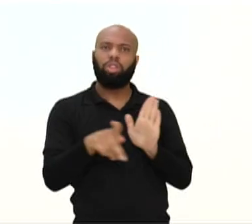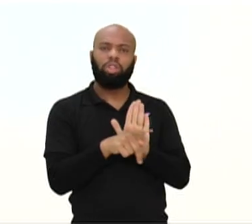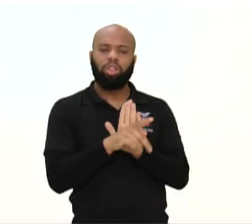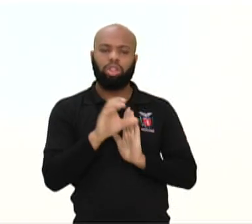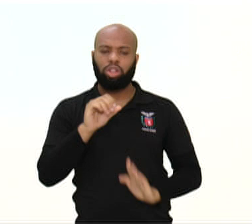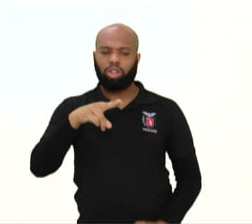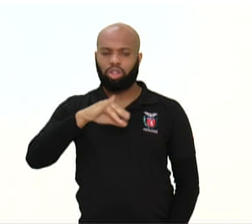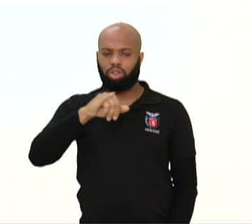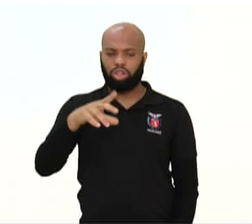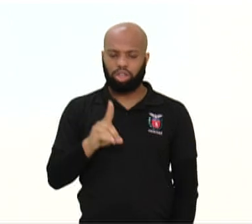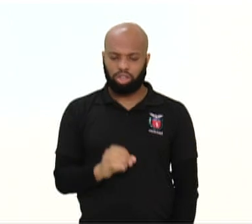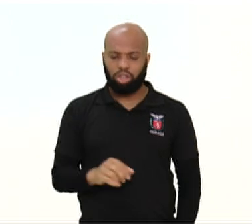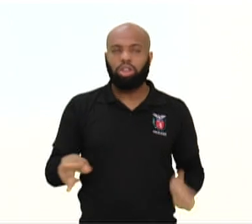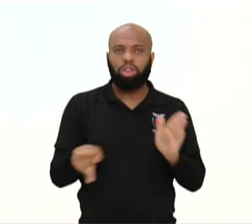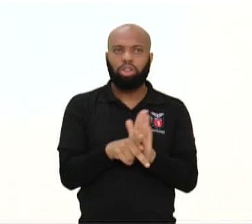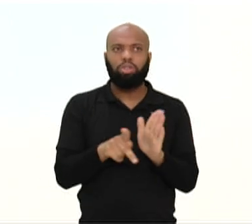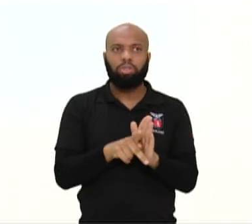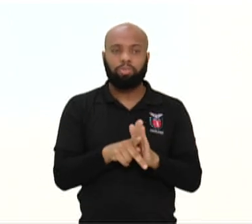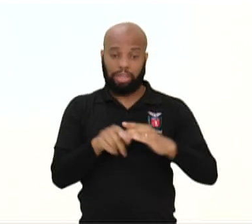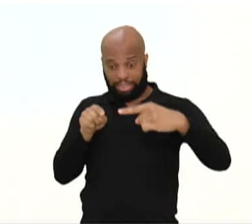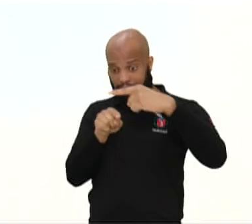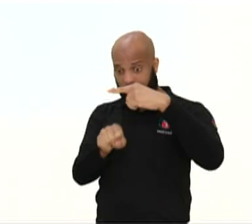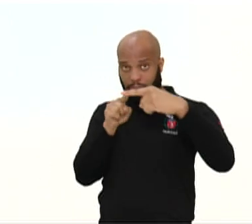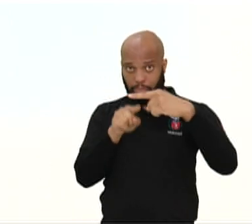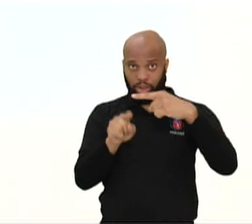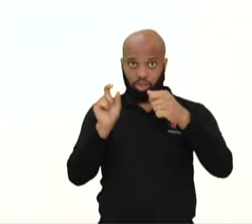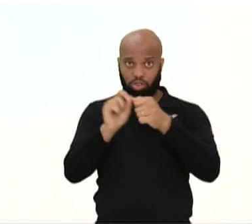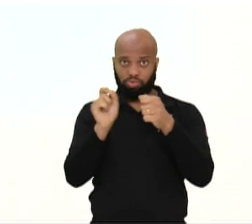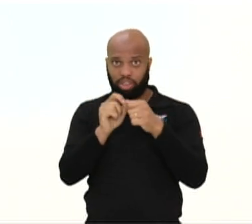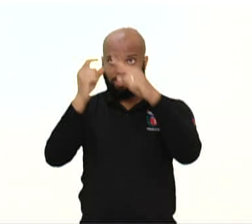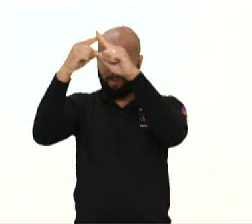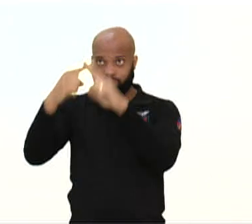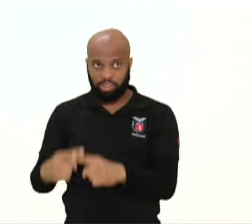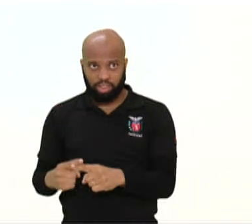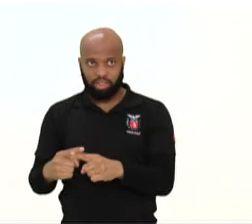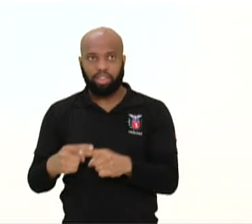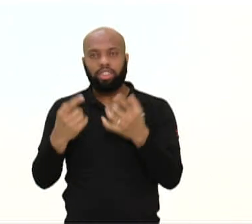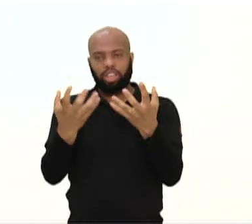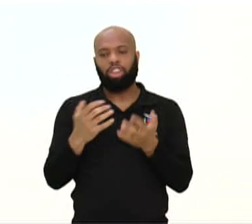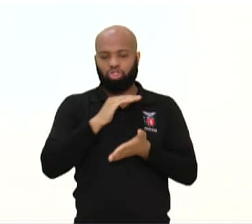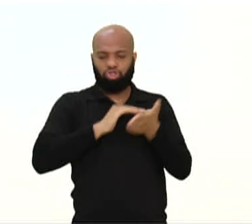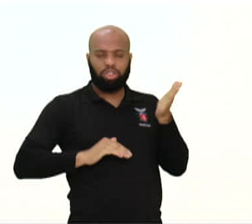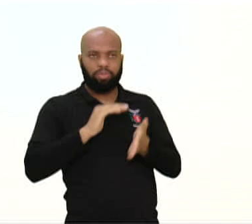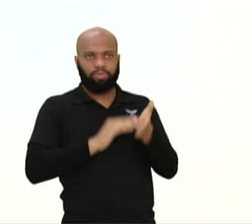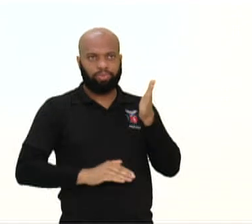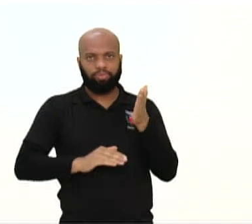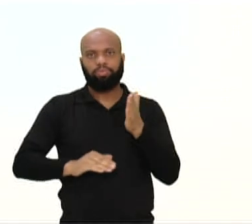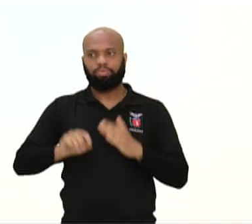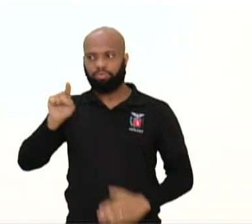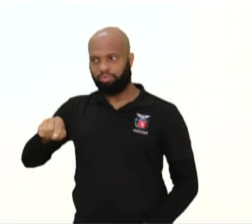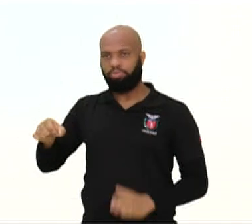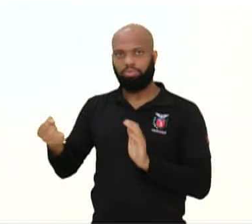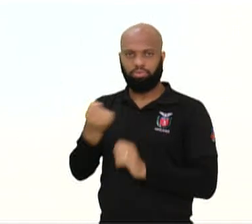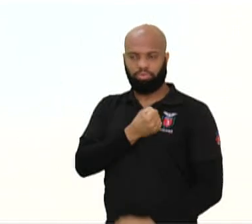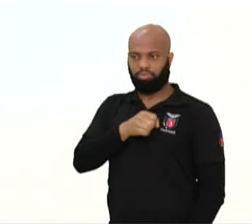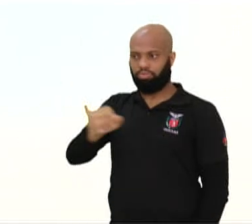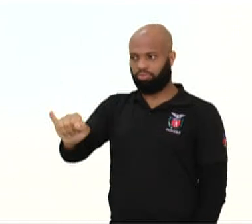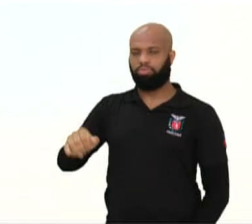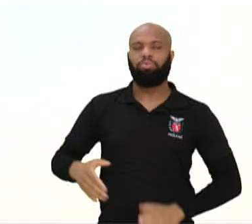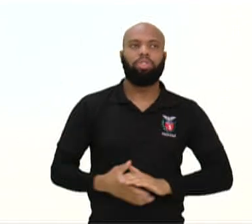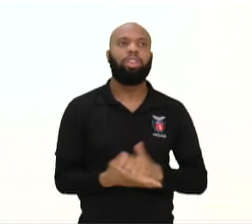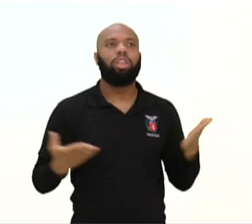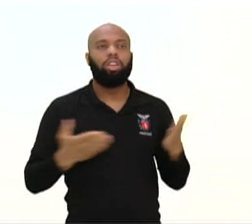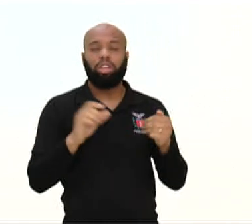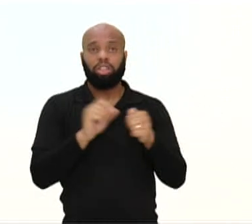do denominador para eliminar esta parte imaginária. Então, efetuando a